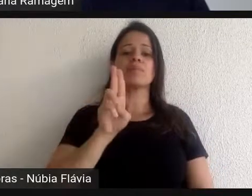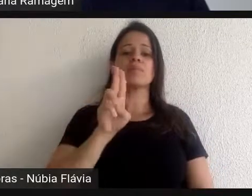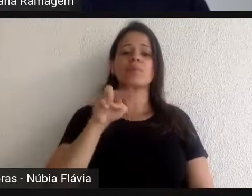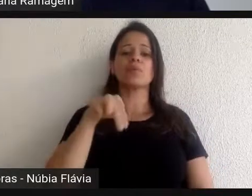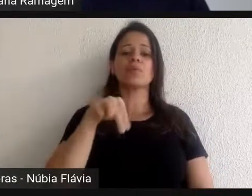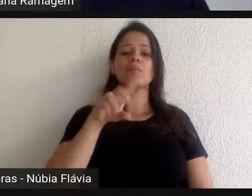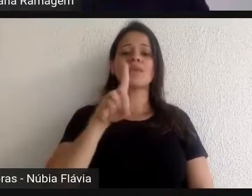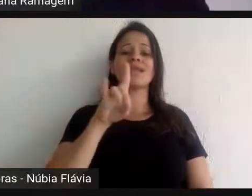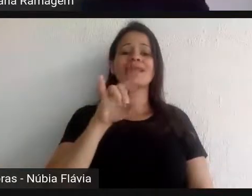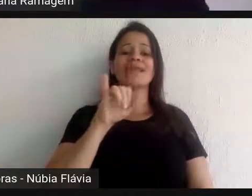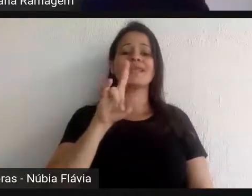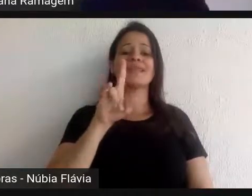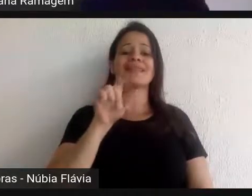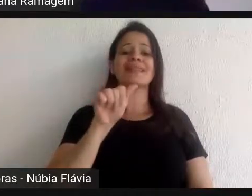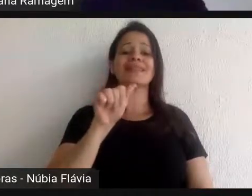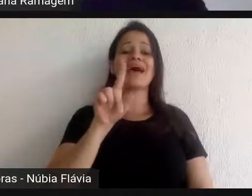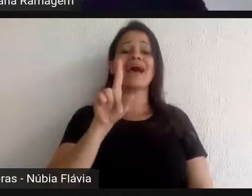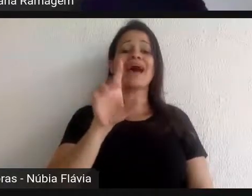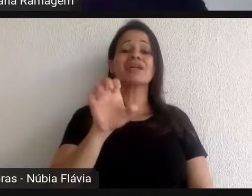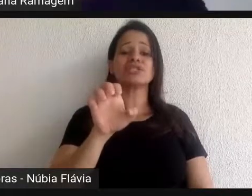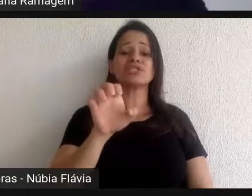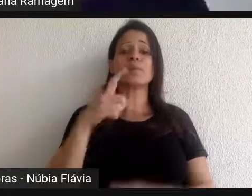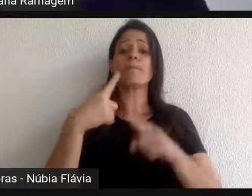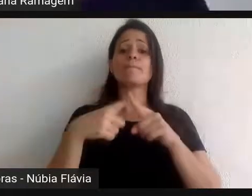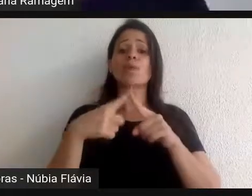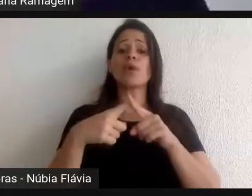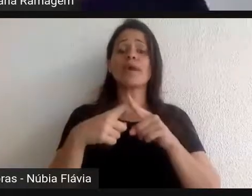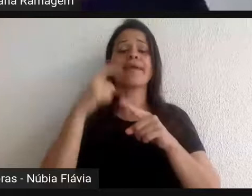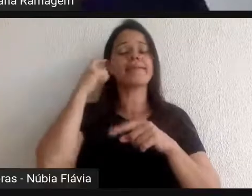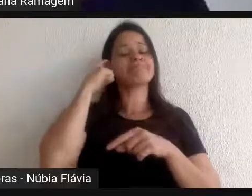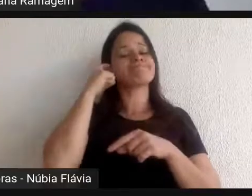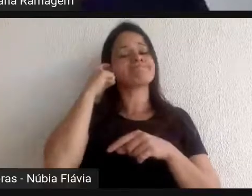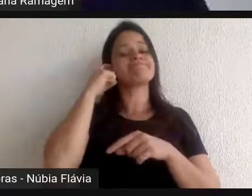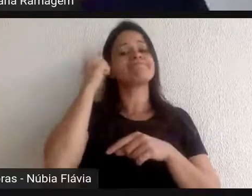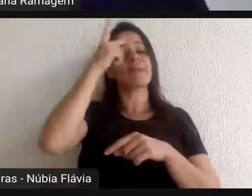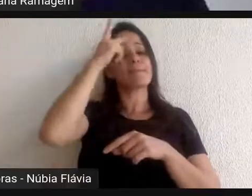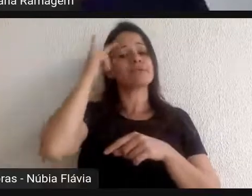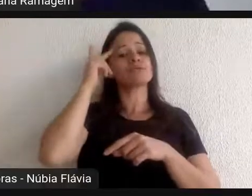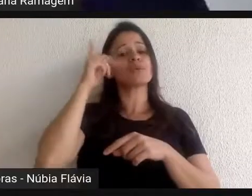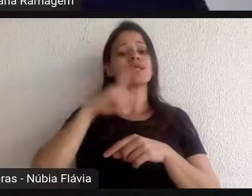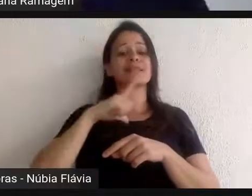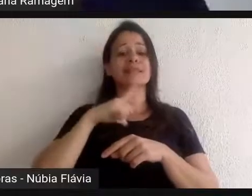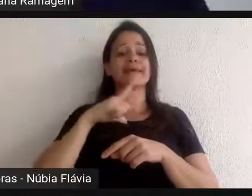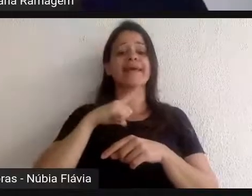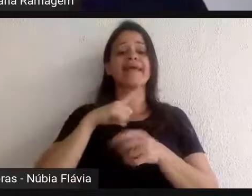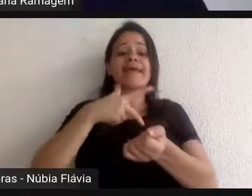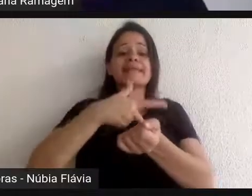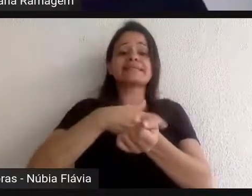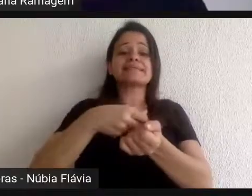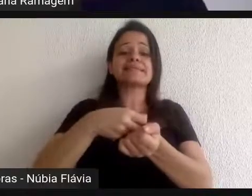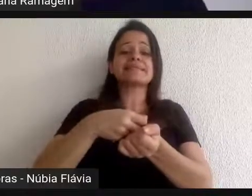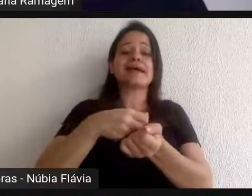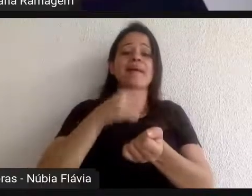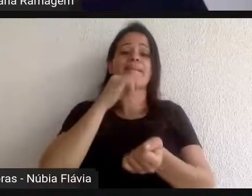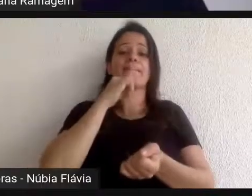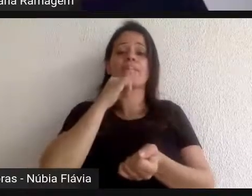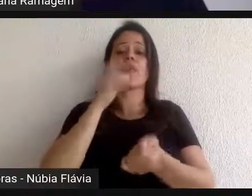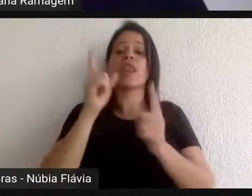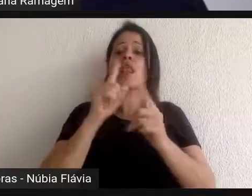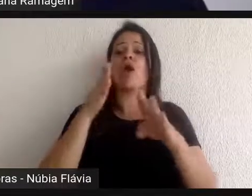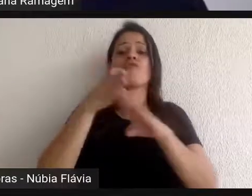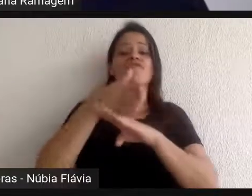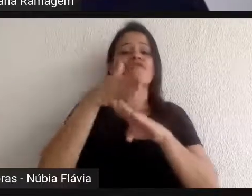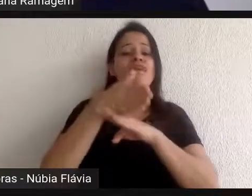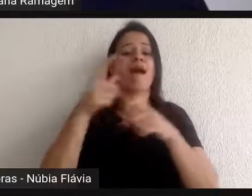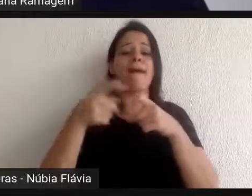em grande parte, estão deixando de fazer seus exames médicos, não estão tendo o acompanhamento médico que